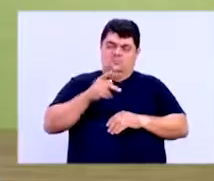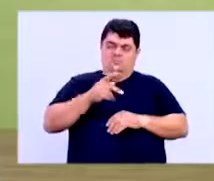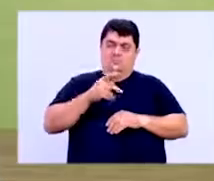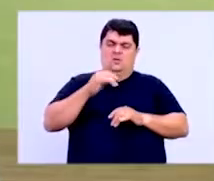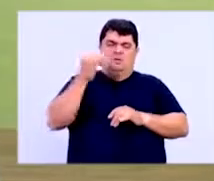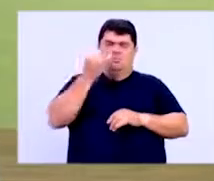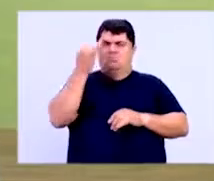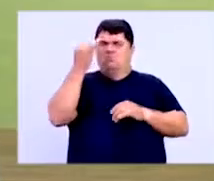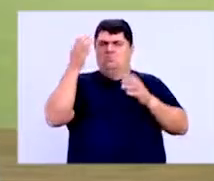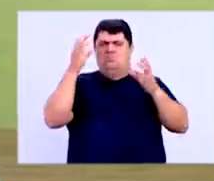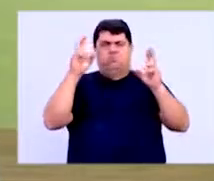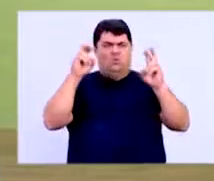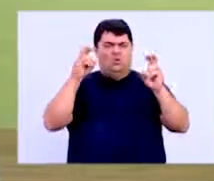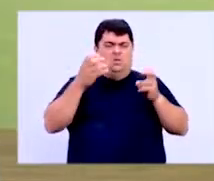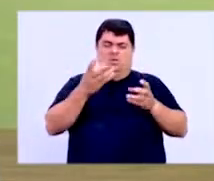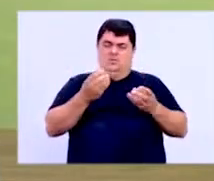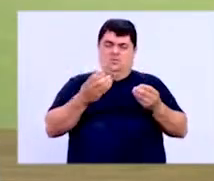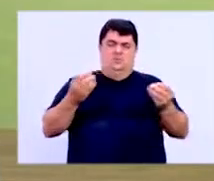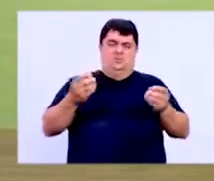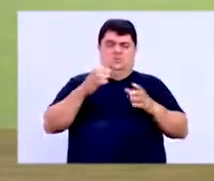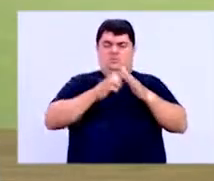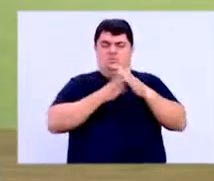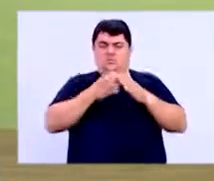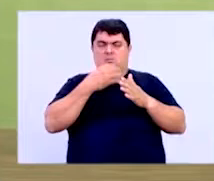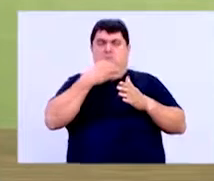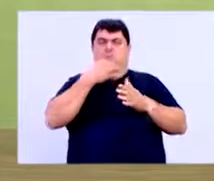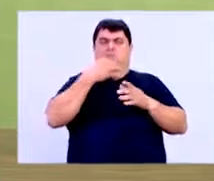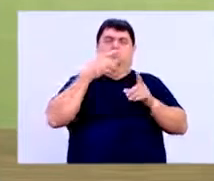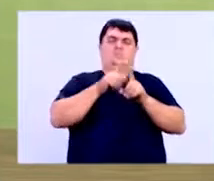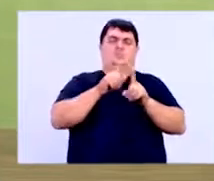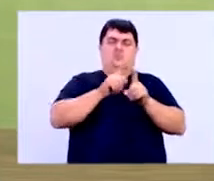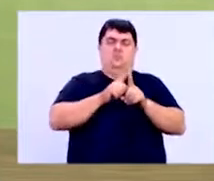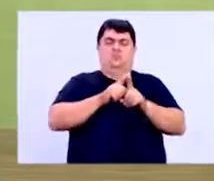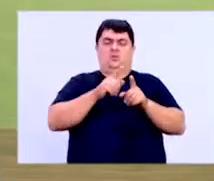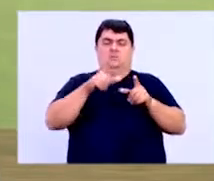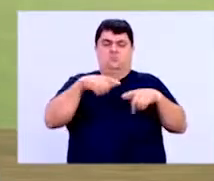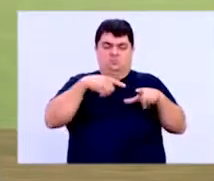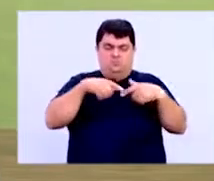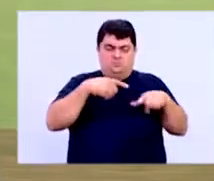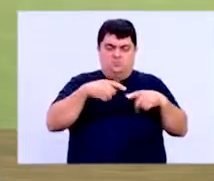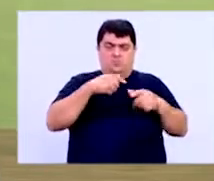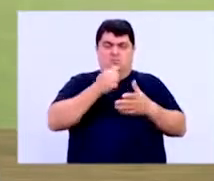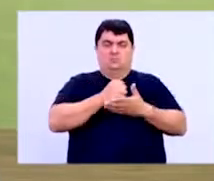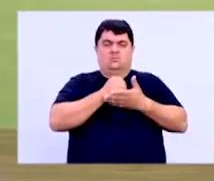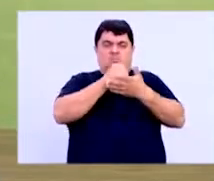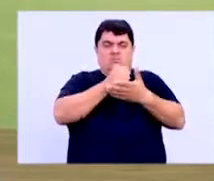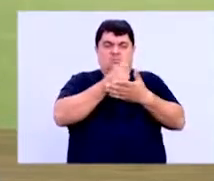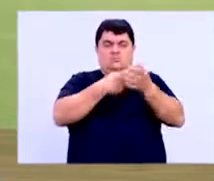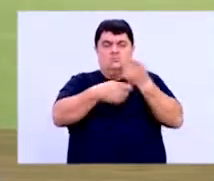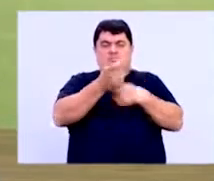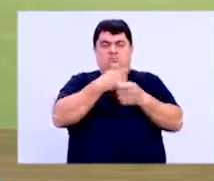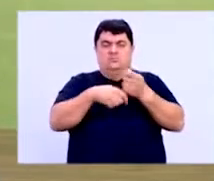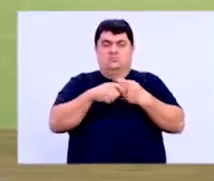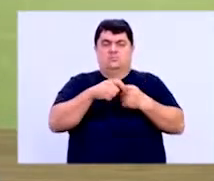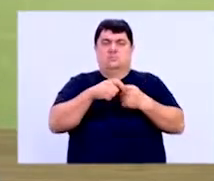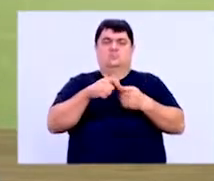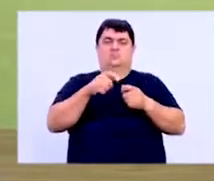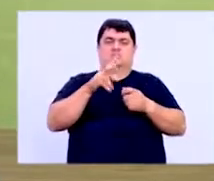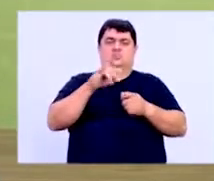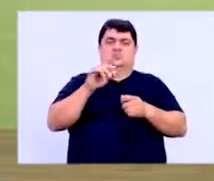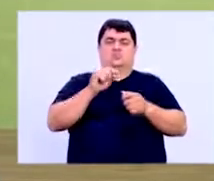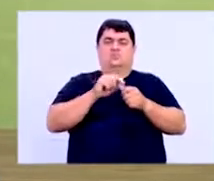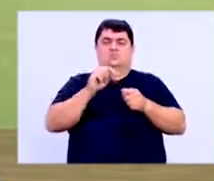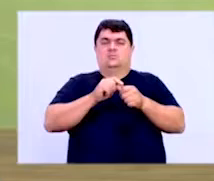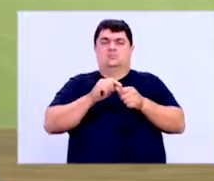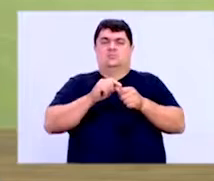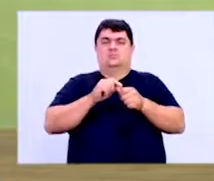suma importância para a empresa conhecer. Você, na função de assessorar a empresa, nesse sentido,